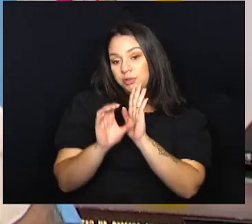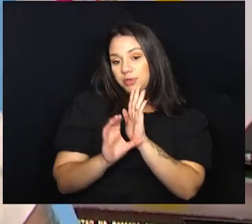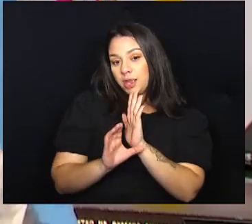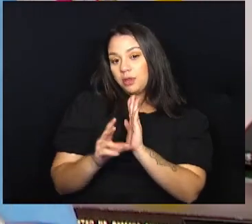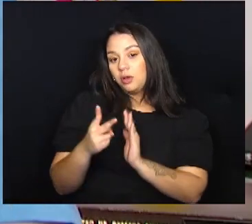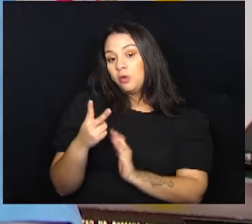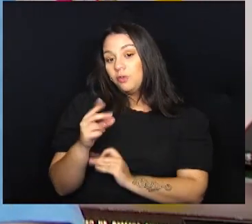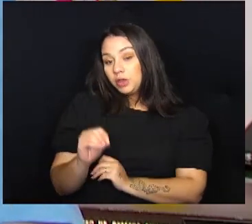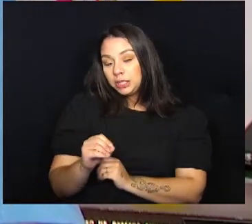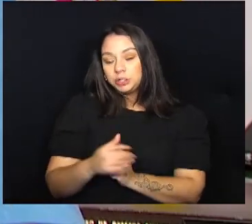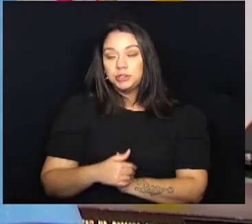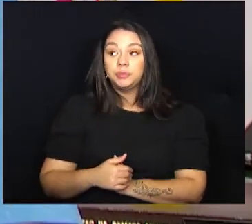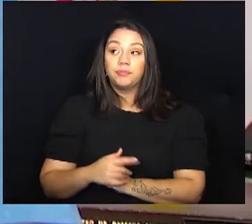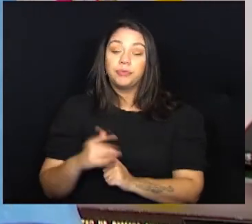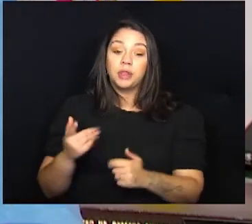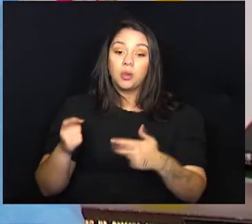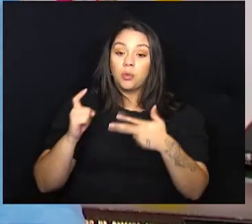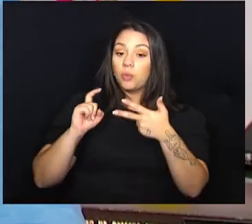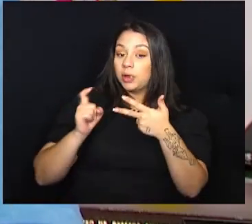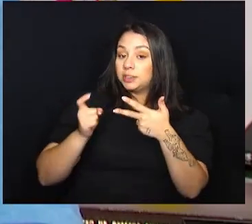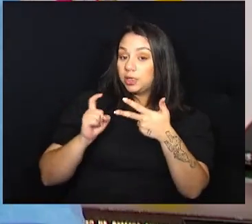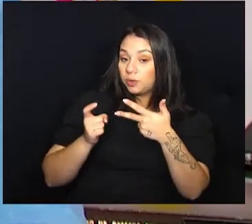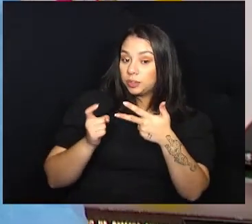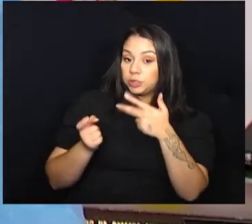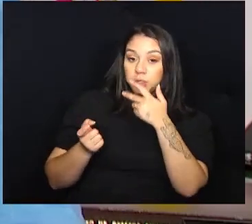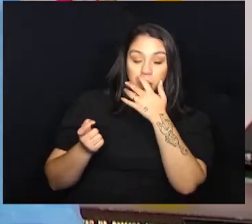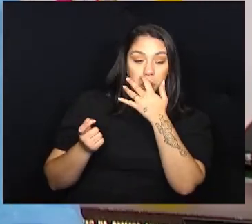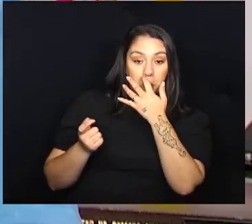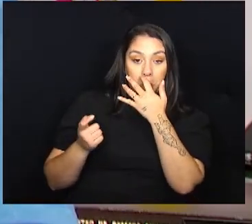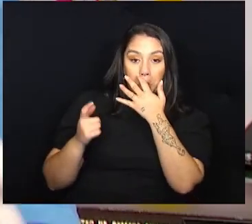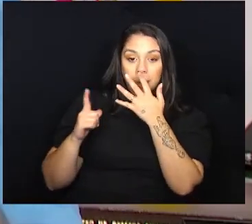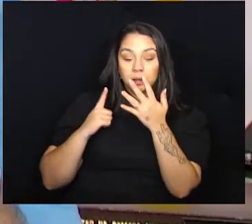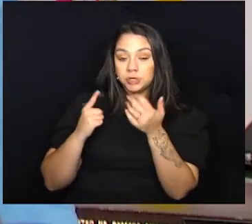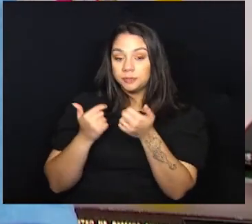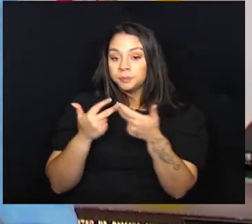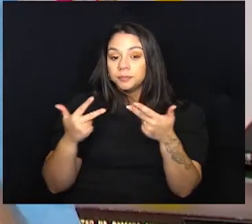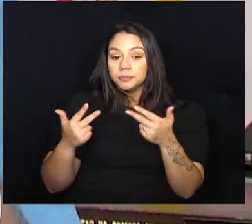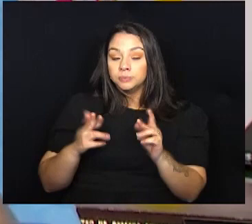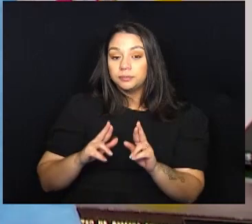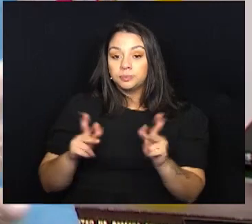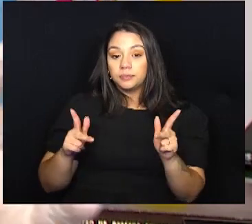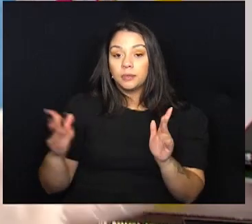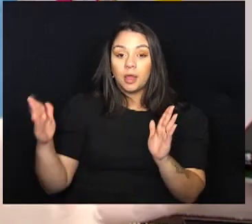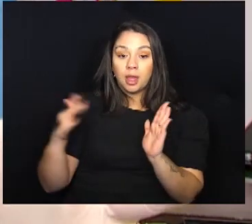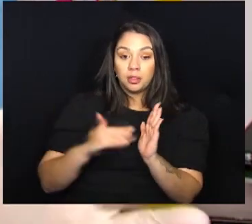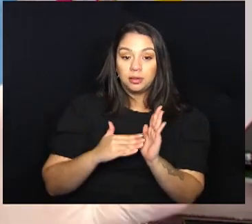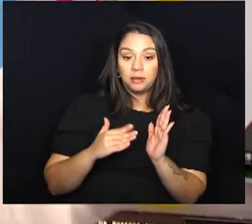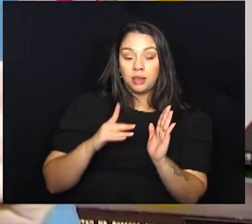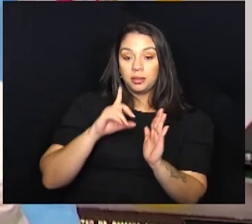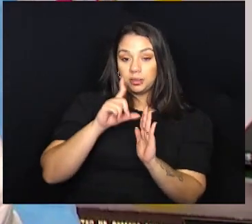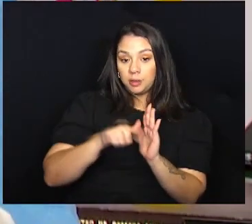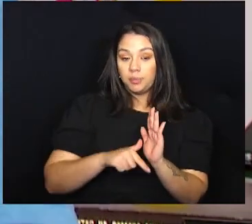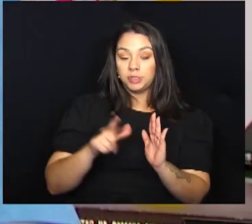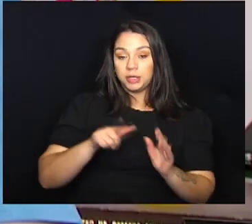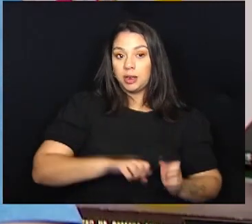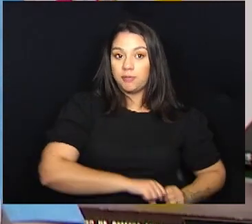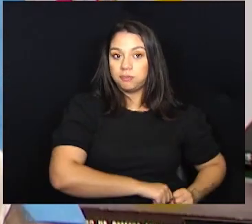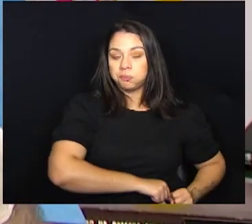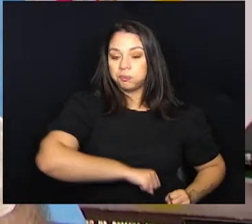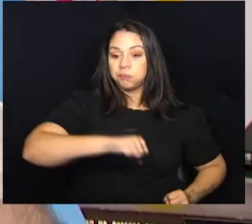e um executivo que ia se delineando com algo separado da Câmara até depois da proclamação da República,